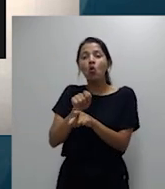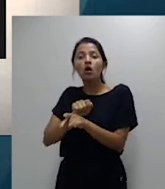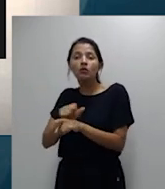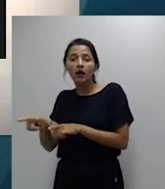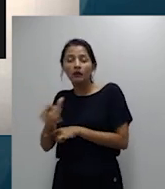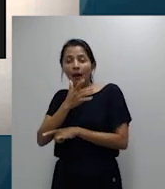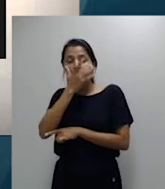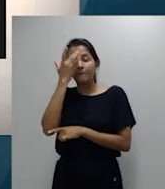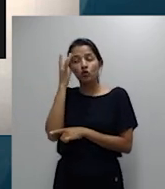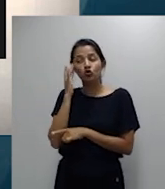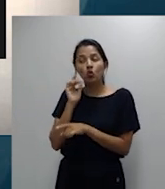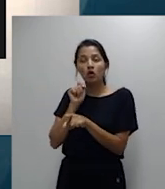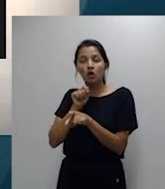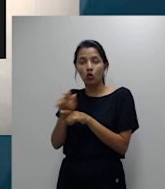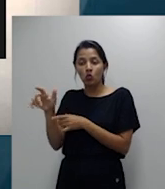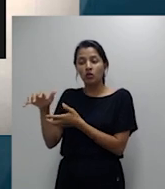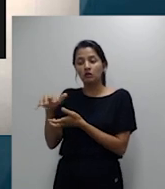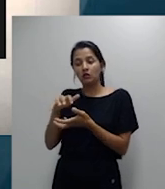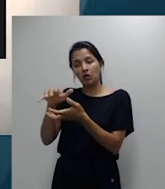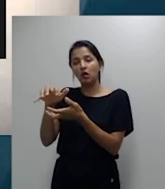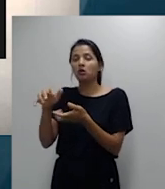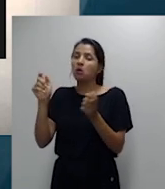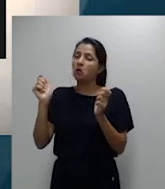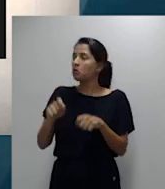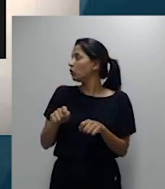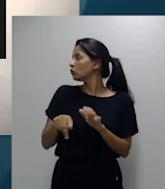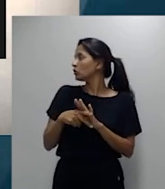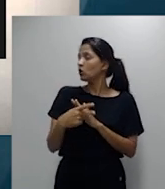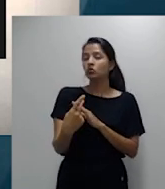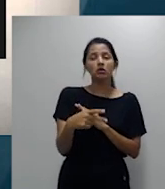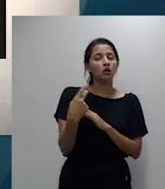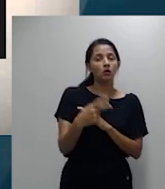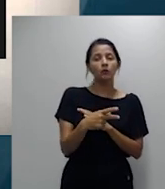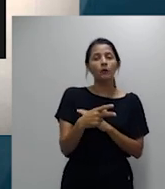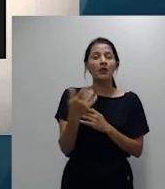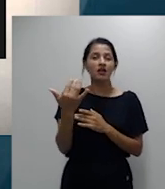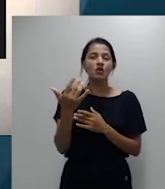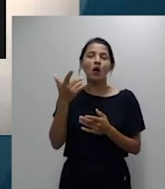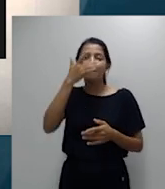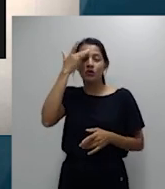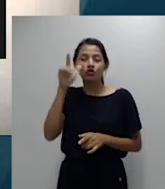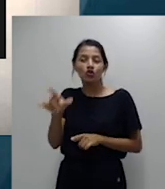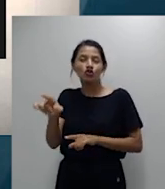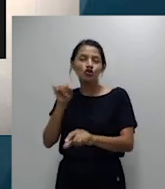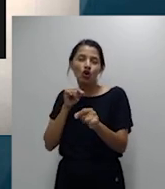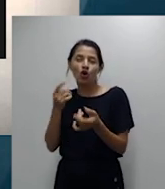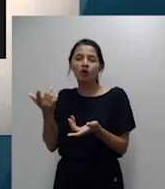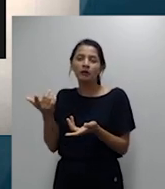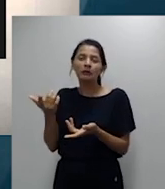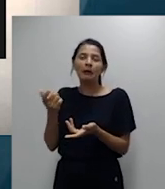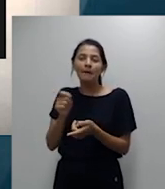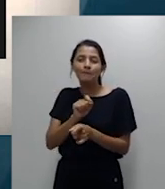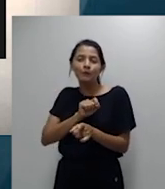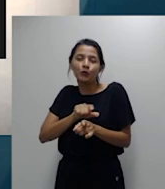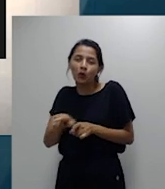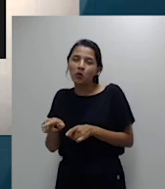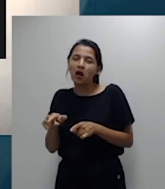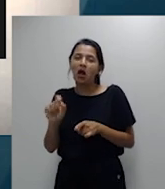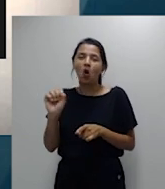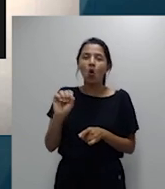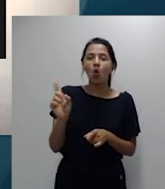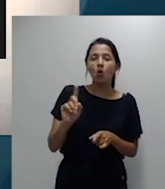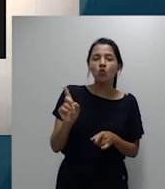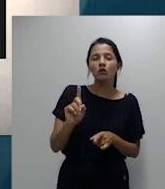satélite a opção assim como quem optar por alugar a sua sede física e vamos assim